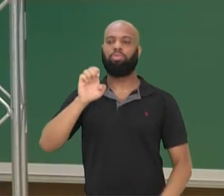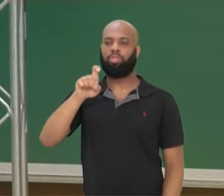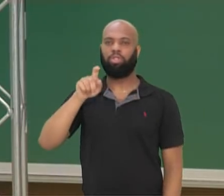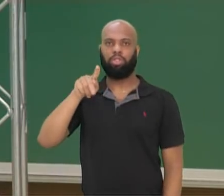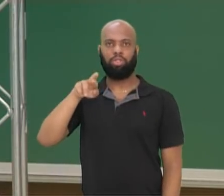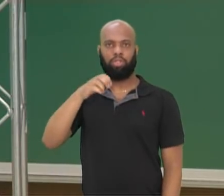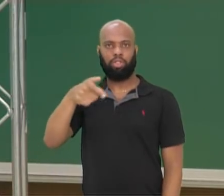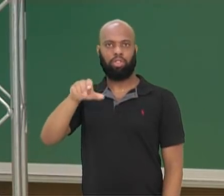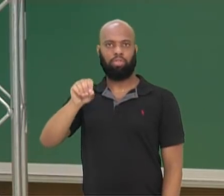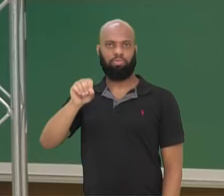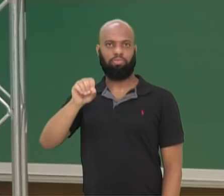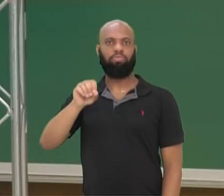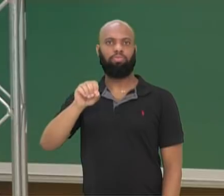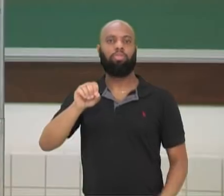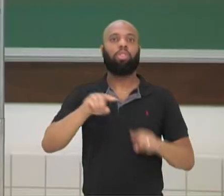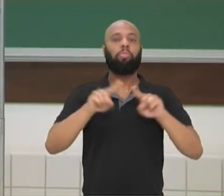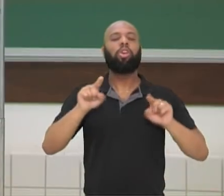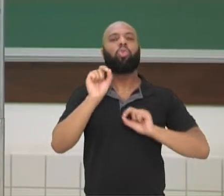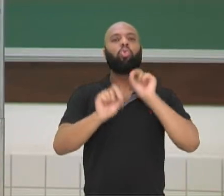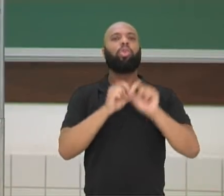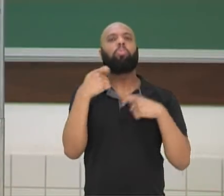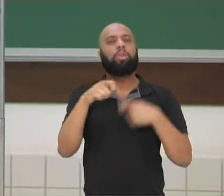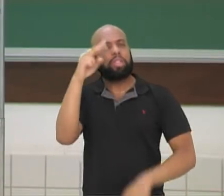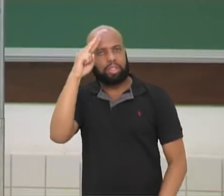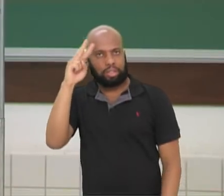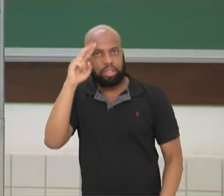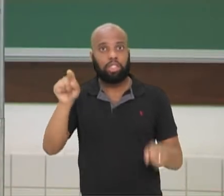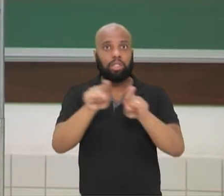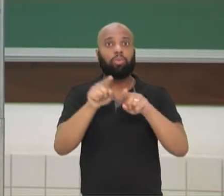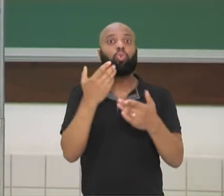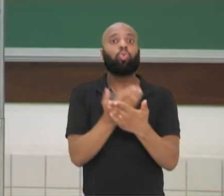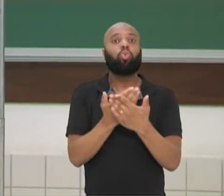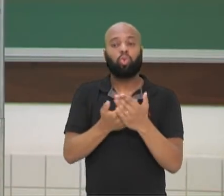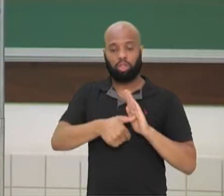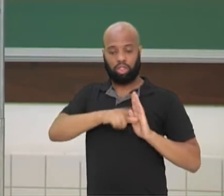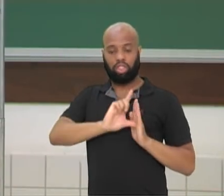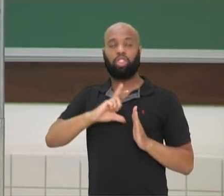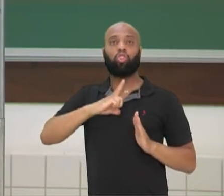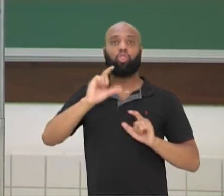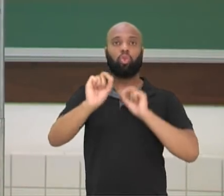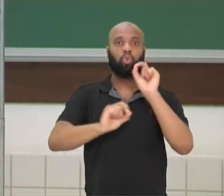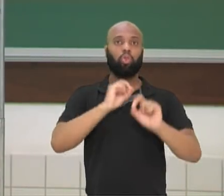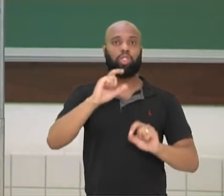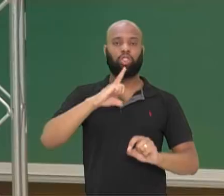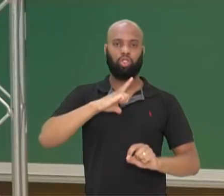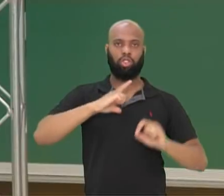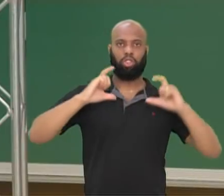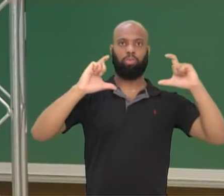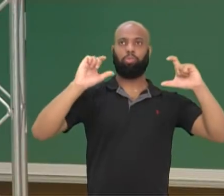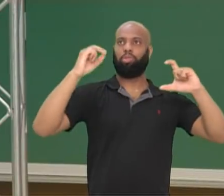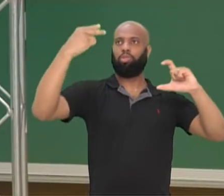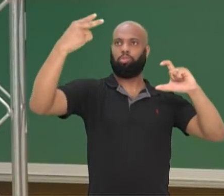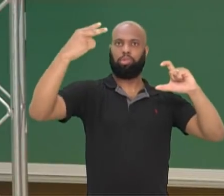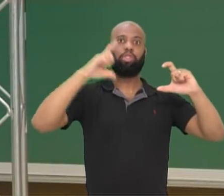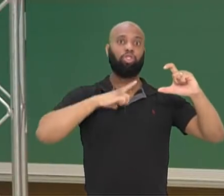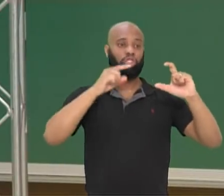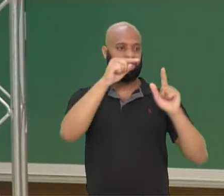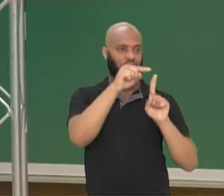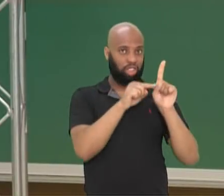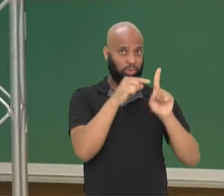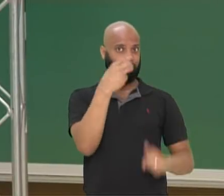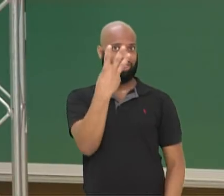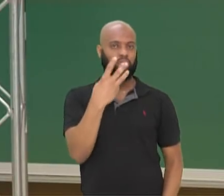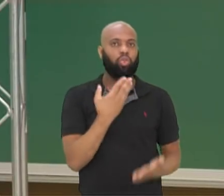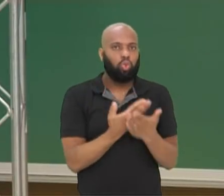E o que nós precisamos lembrar também é o que nós vimos antes, os produtos notáveis. Nós estudamos 3 casos de